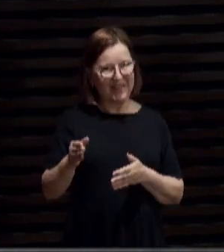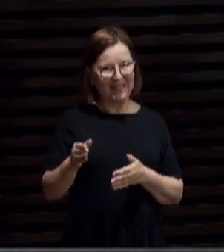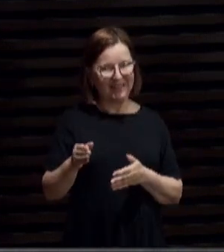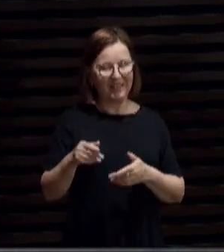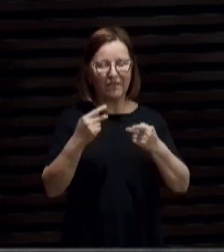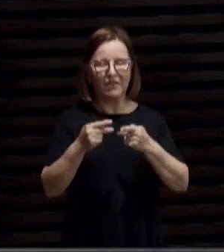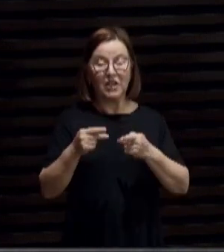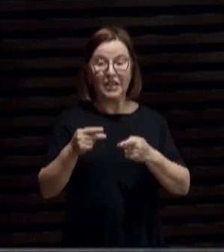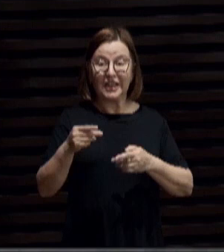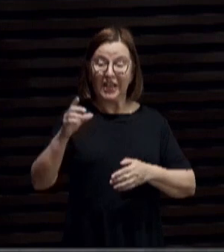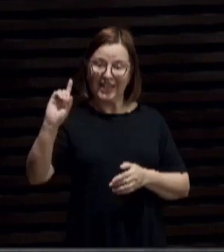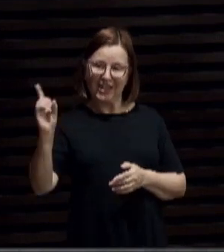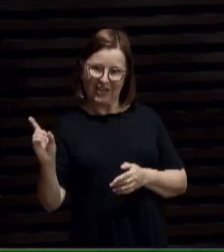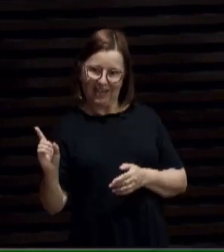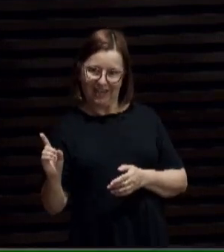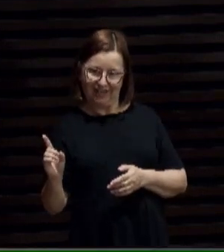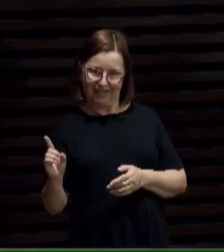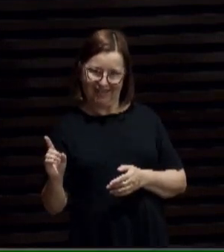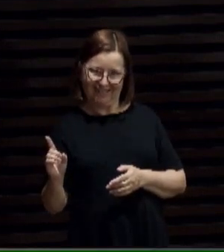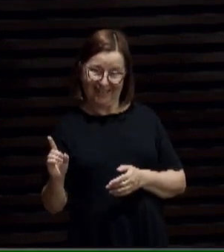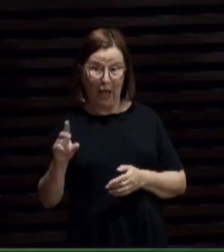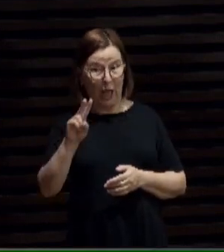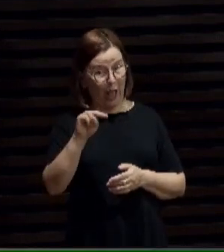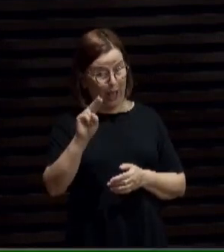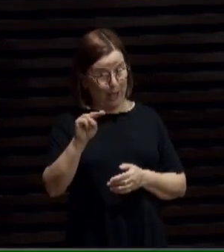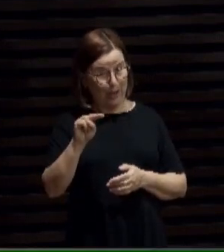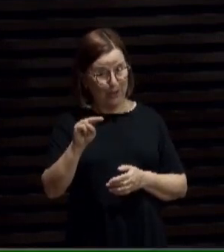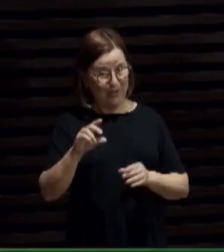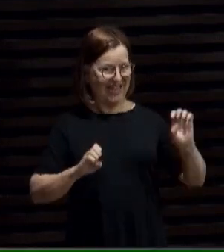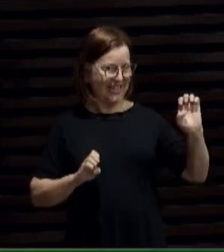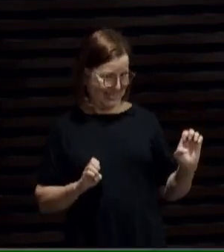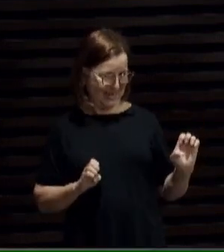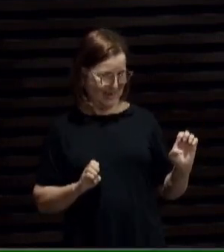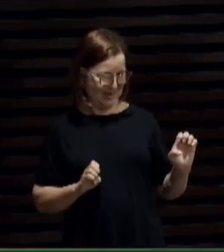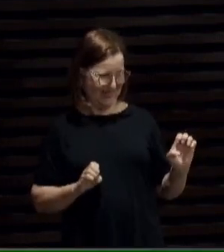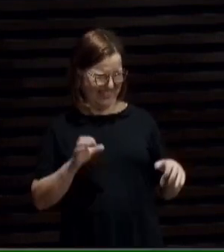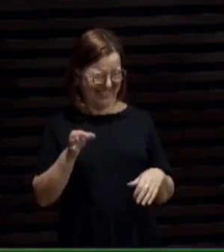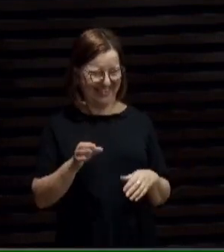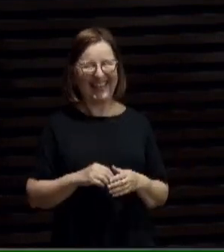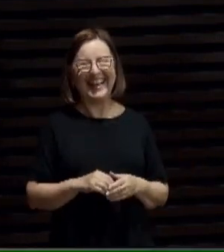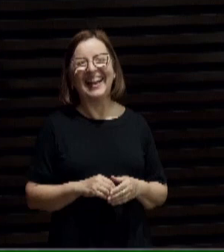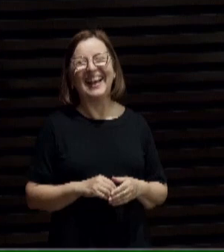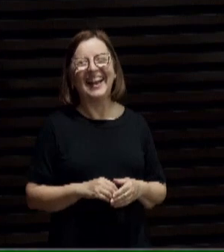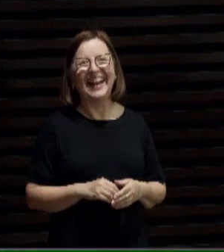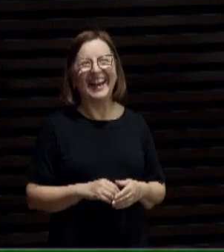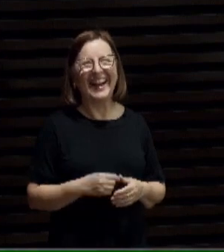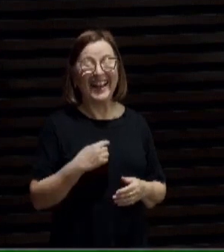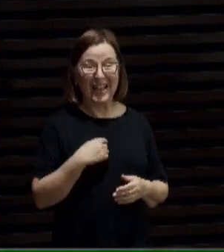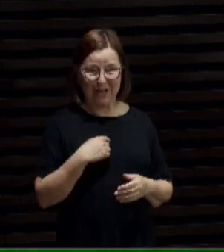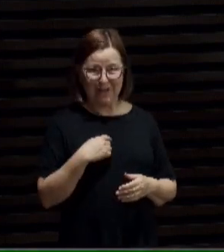filho, nunca pesque na esquerda. É na direita. Eu, quando vou com os meus